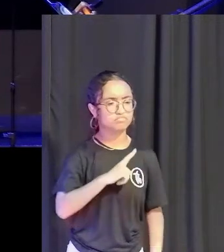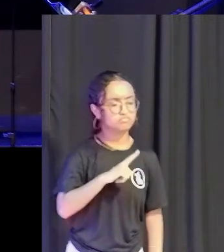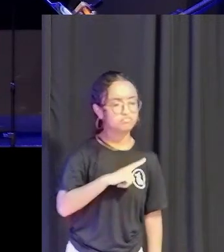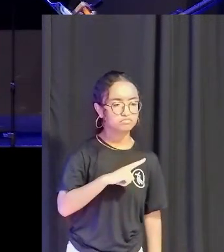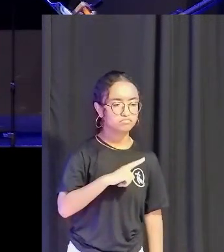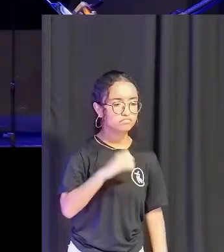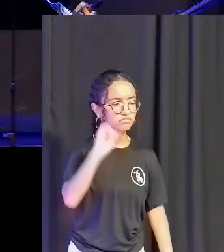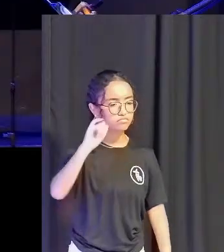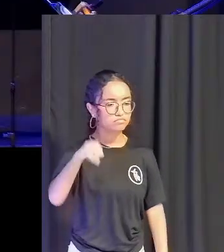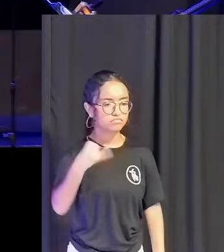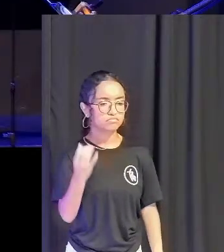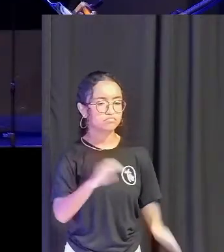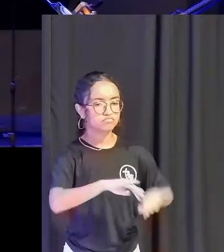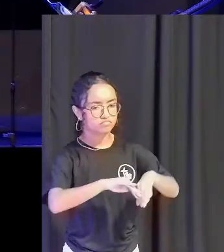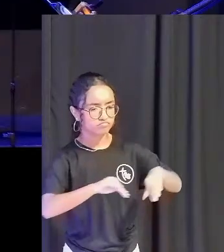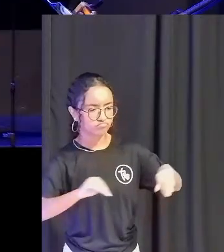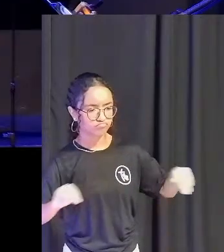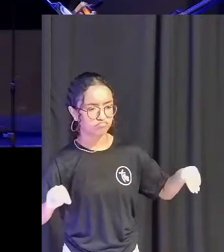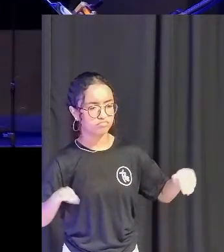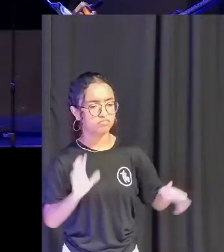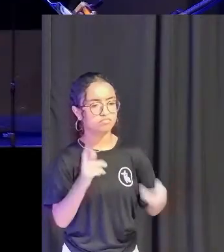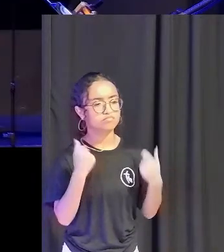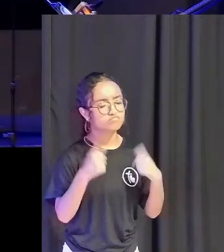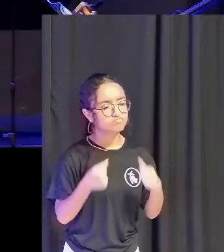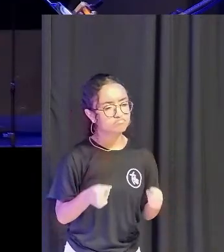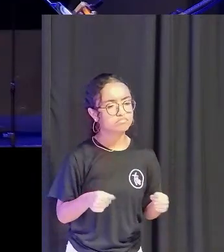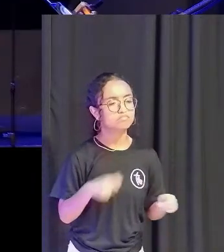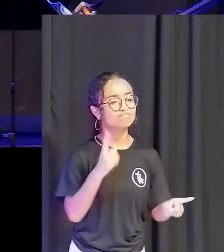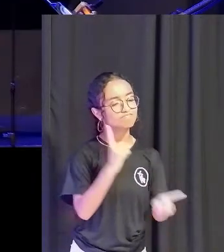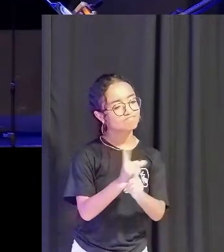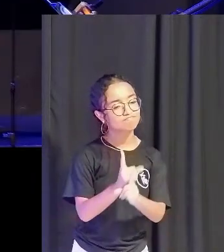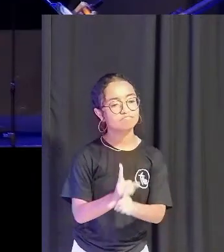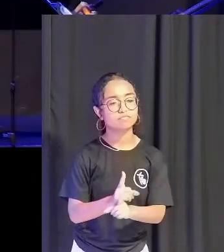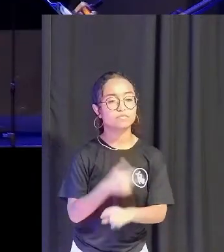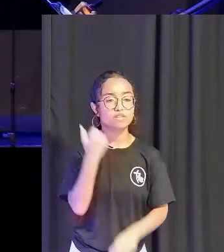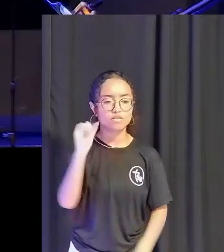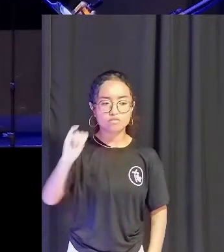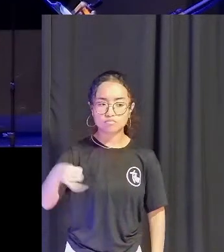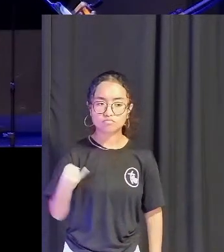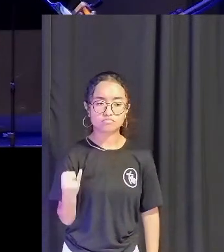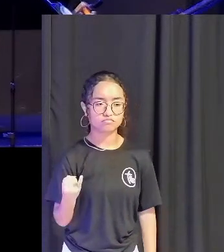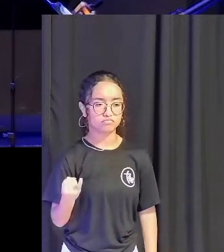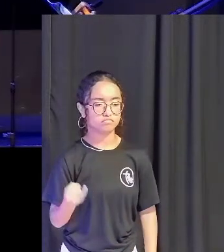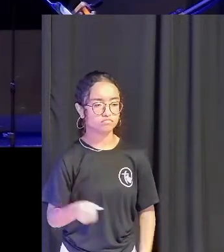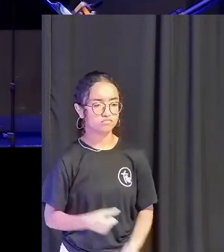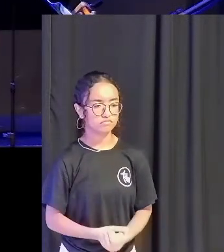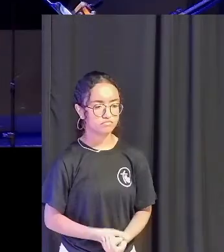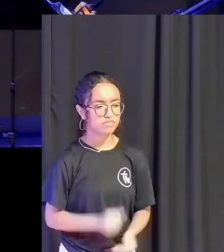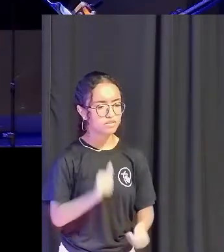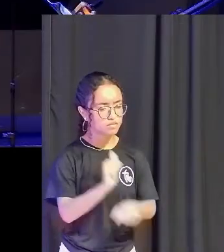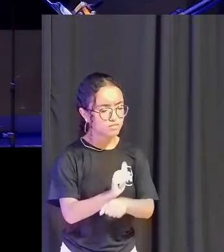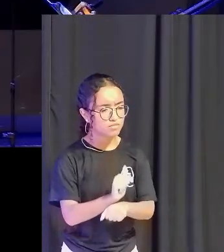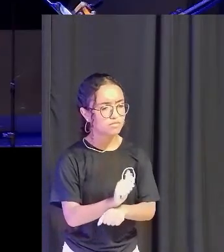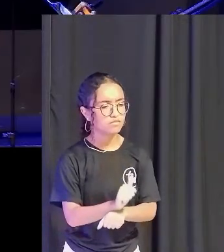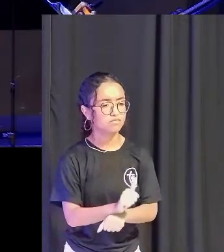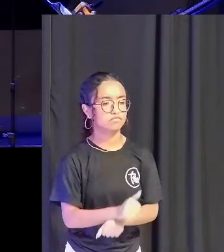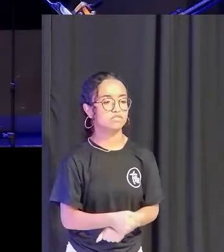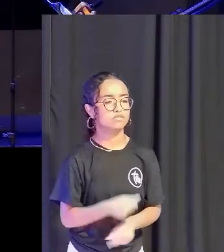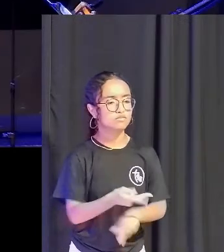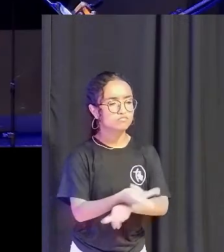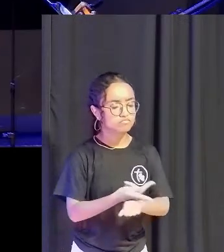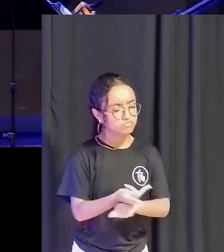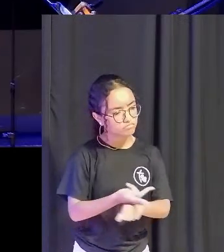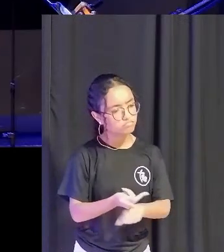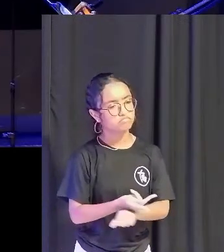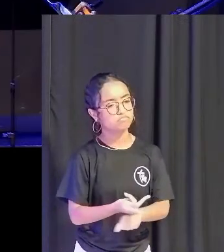saída. Temos que achar ele e nos preparar para procurar esses escapes quando